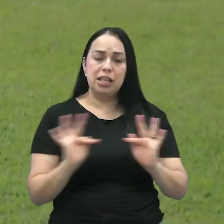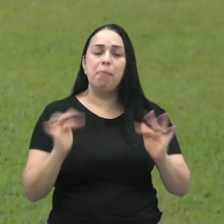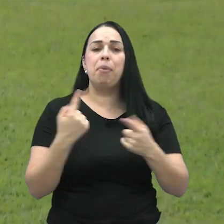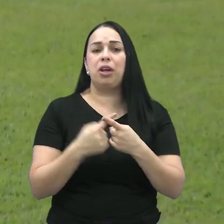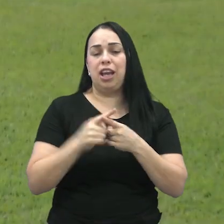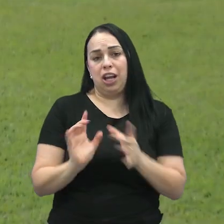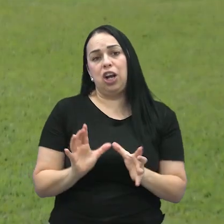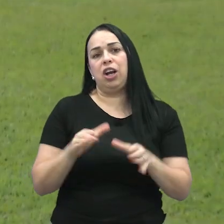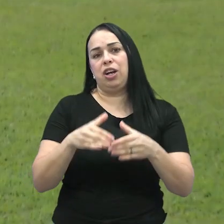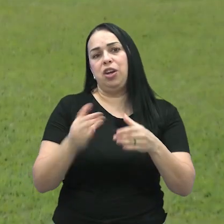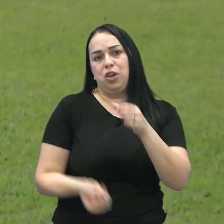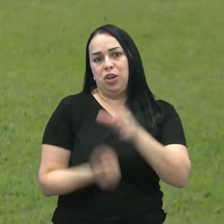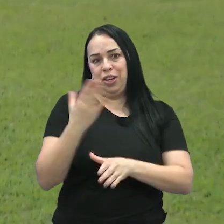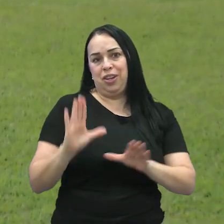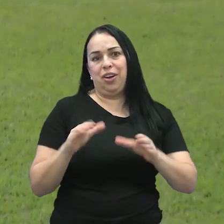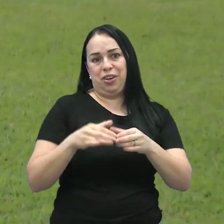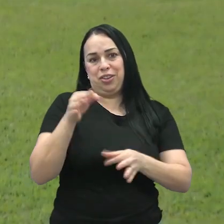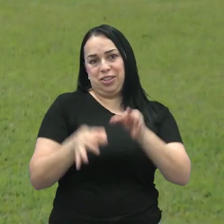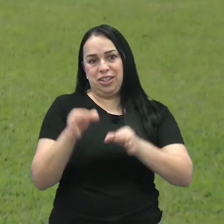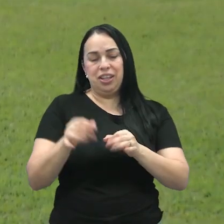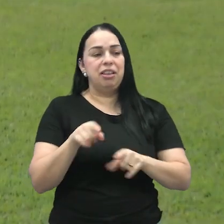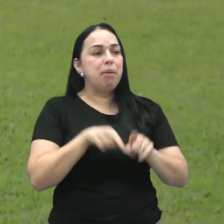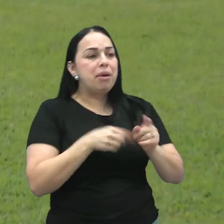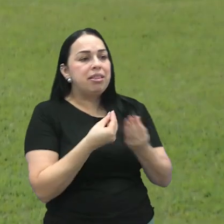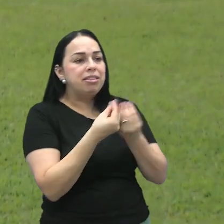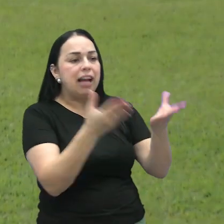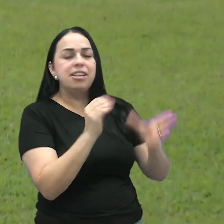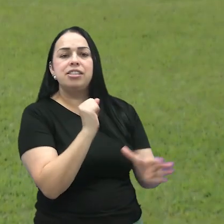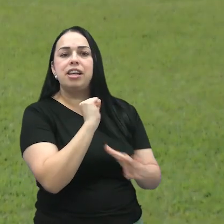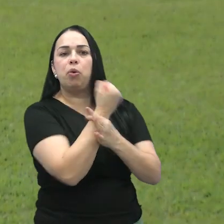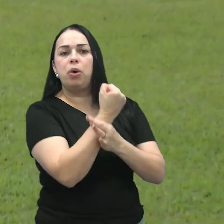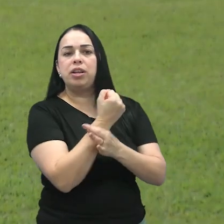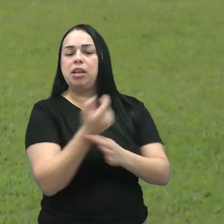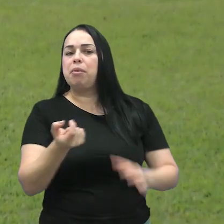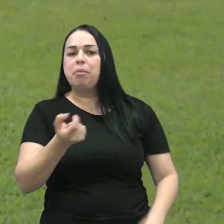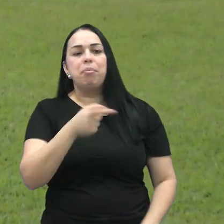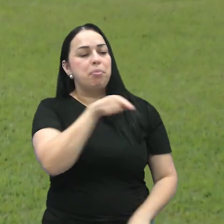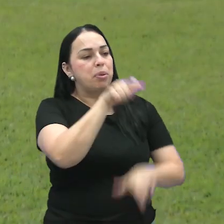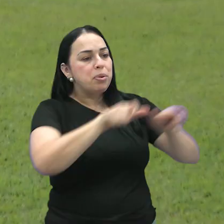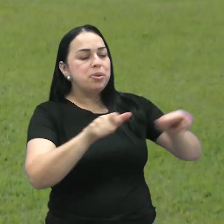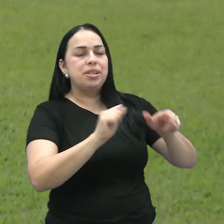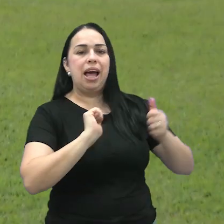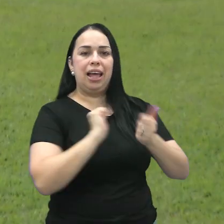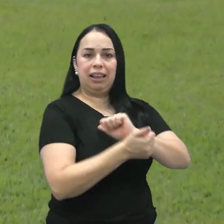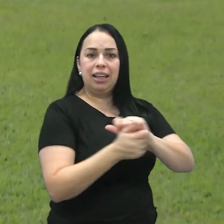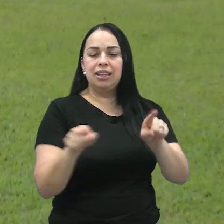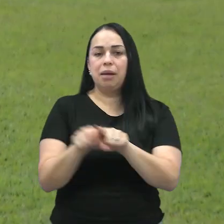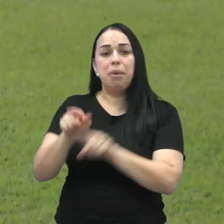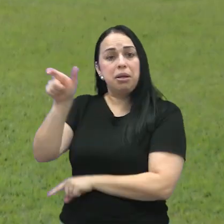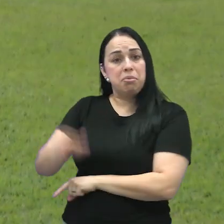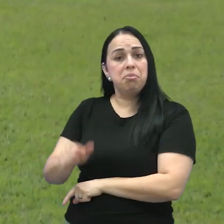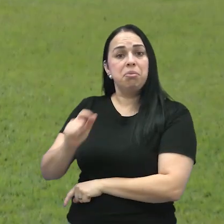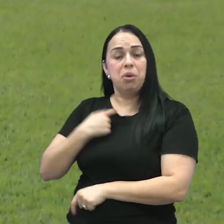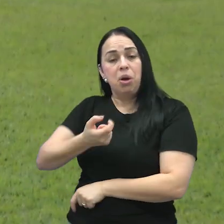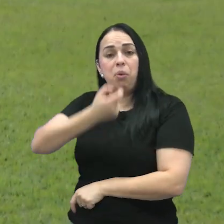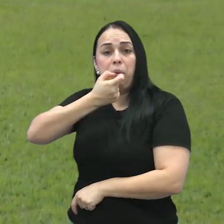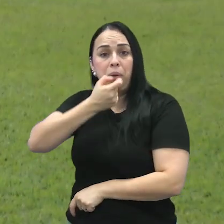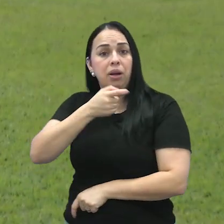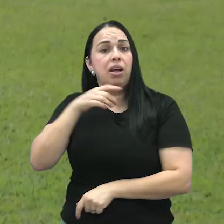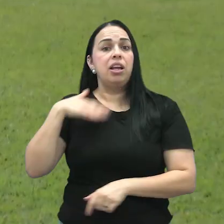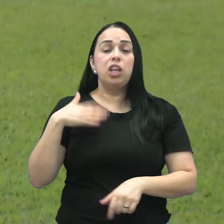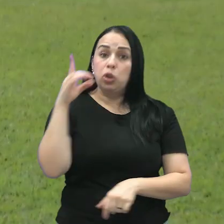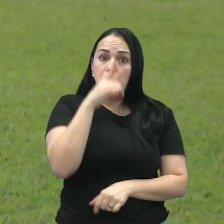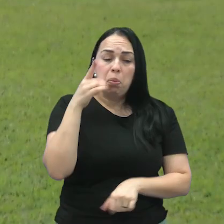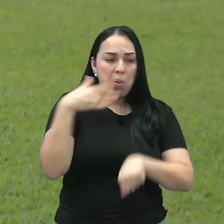recurso. Traz mais segurança para o árbitro de futebol e para os atletas também, porque tem muita gente que sai do domingo para jogar o seu futebol, para jogar realmente